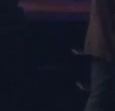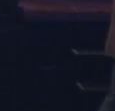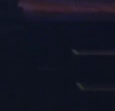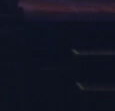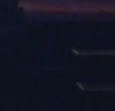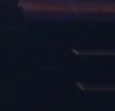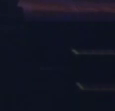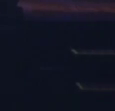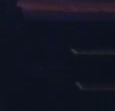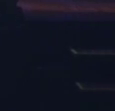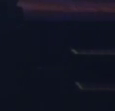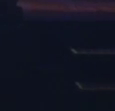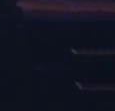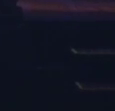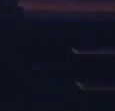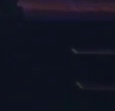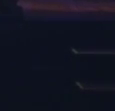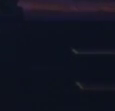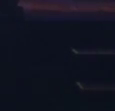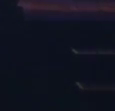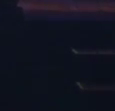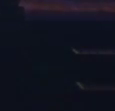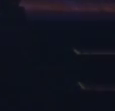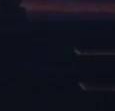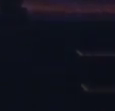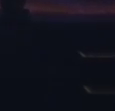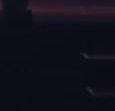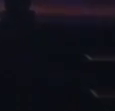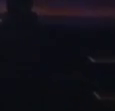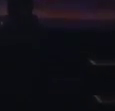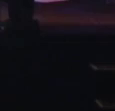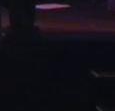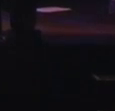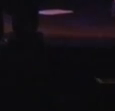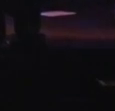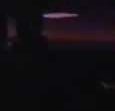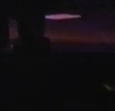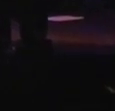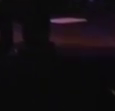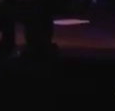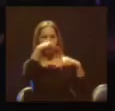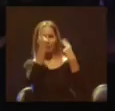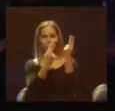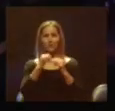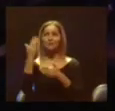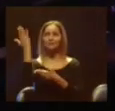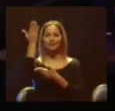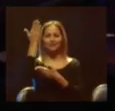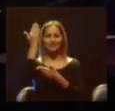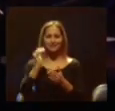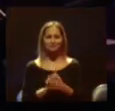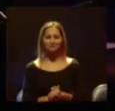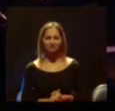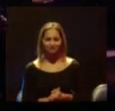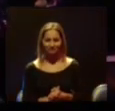vamos ter aqui a Angélica e a Raquel, uma dupla de acrobatas aéreas,